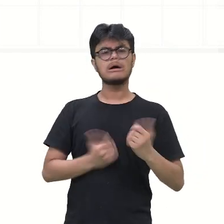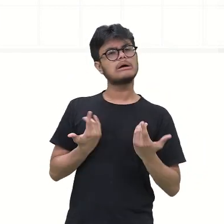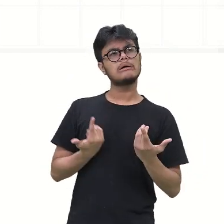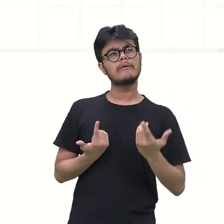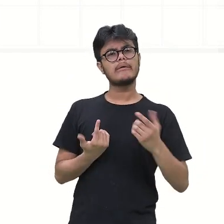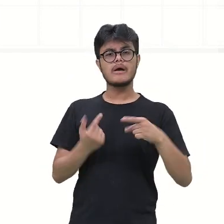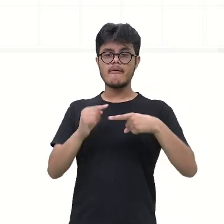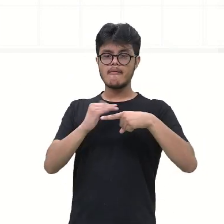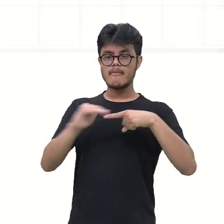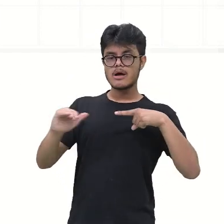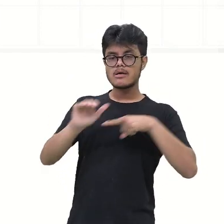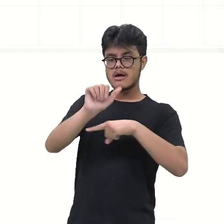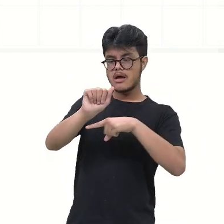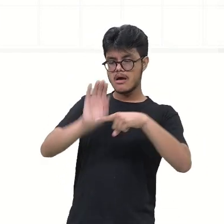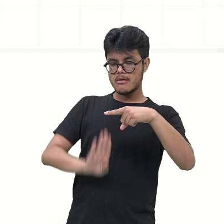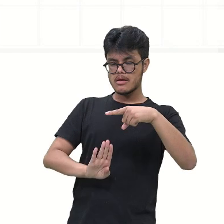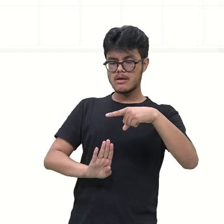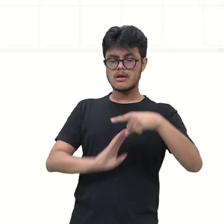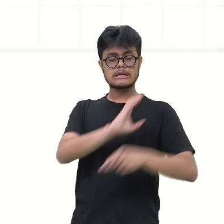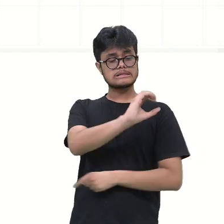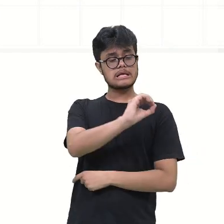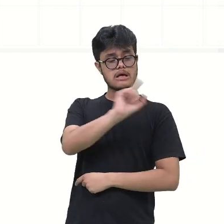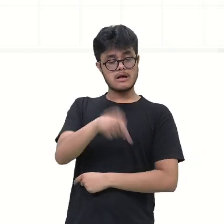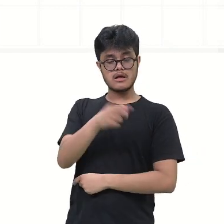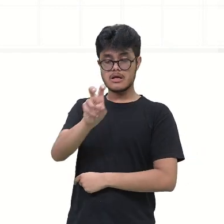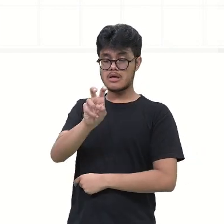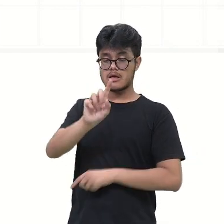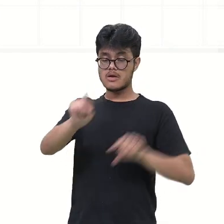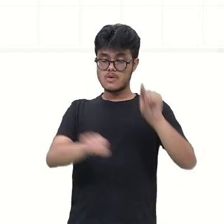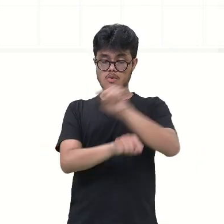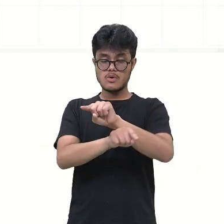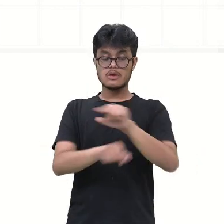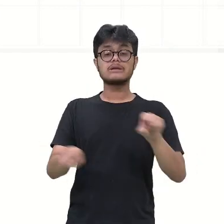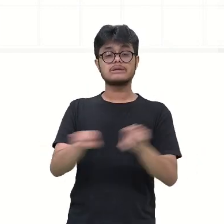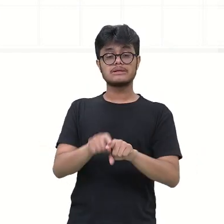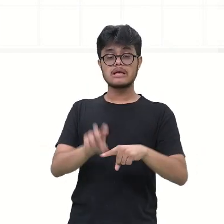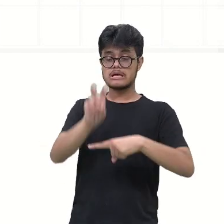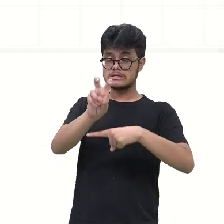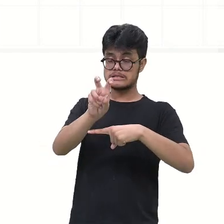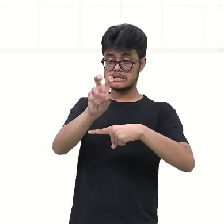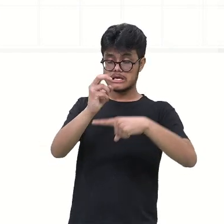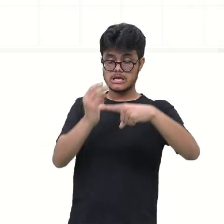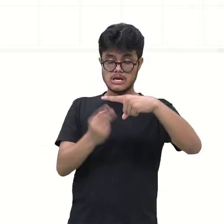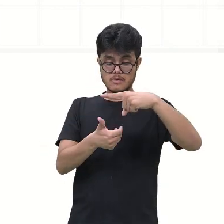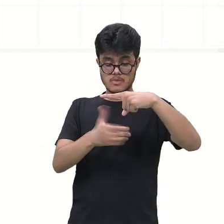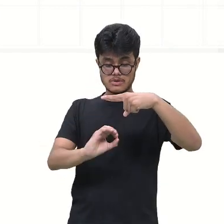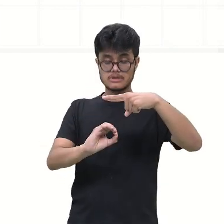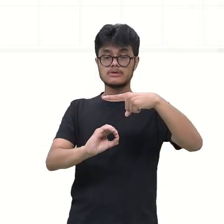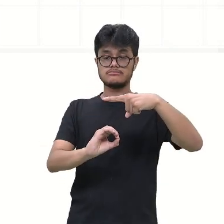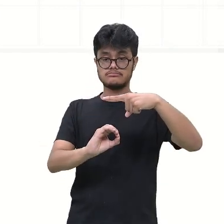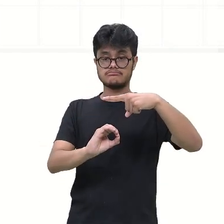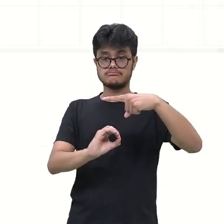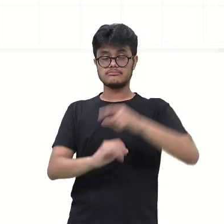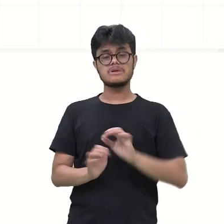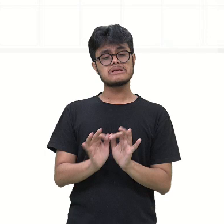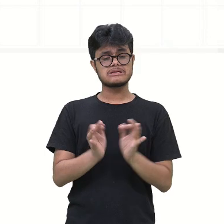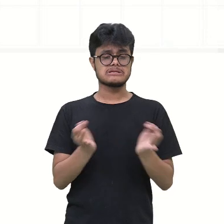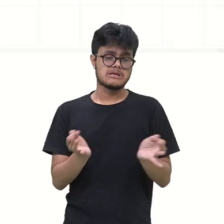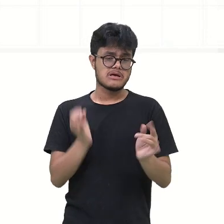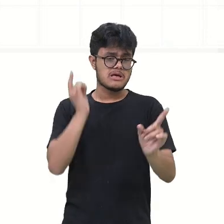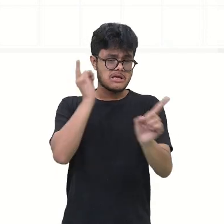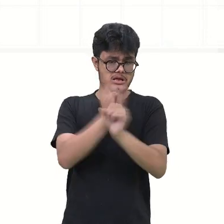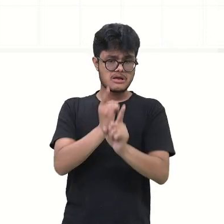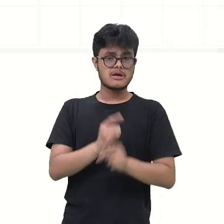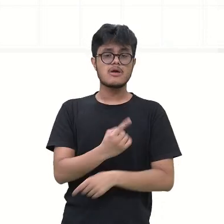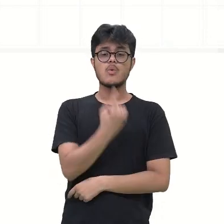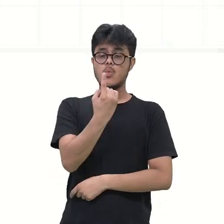Posso. 0,5, professor, é a mesma coisa que 5 dividido por 10. Simplificando, que a gente acabou de ver,